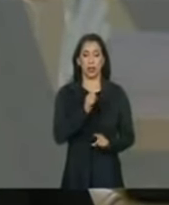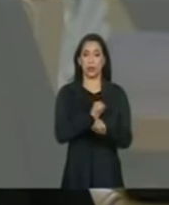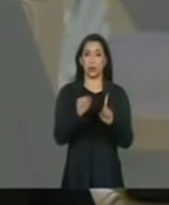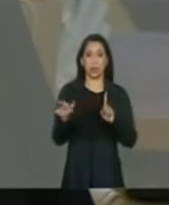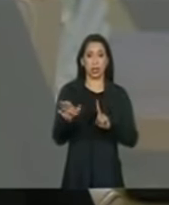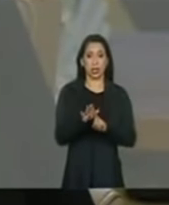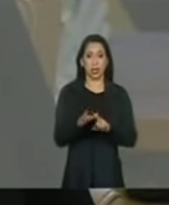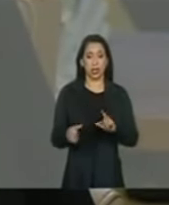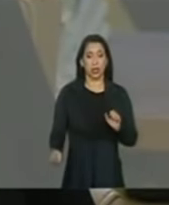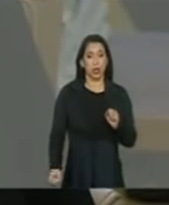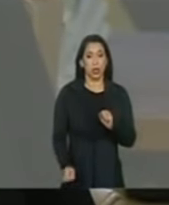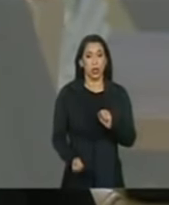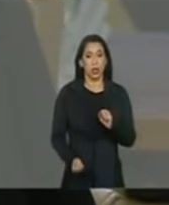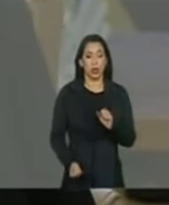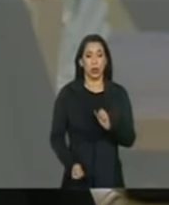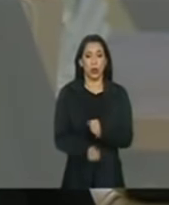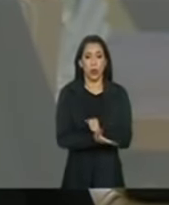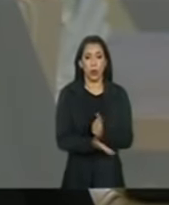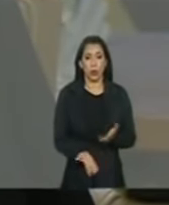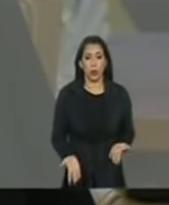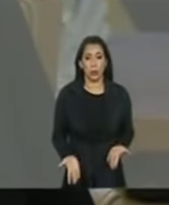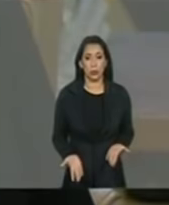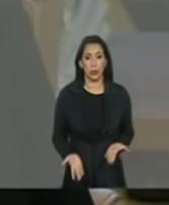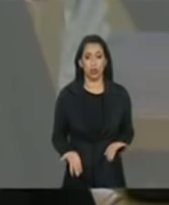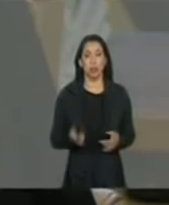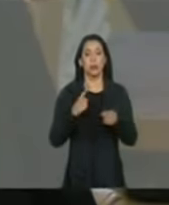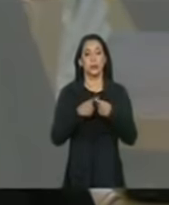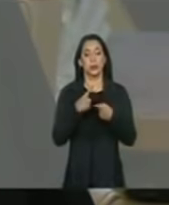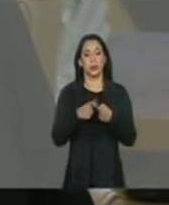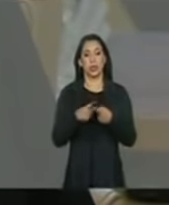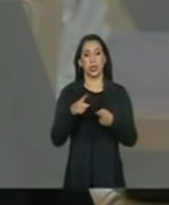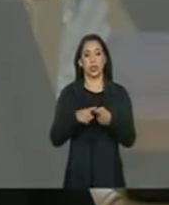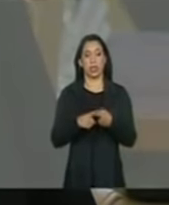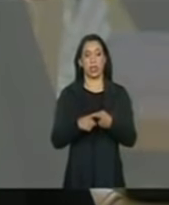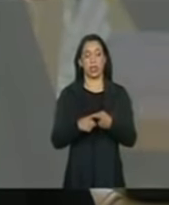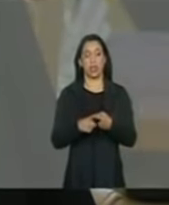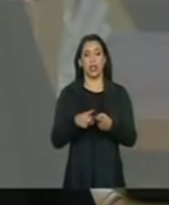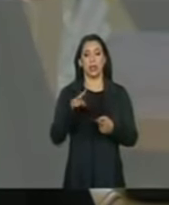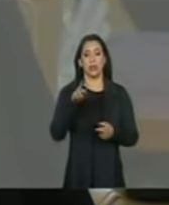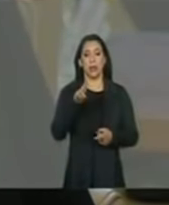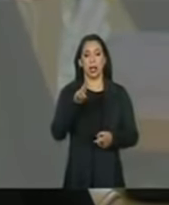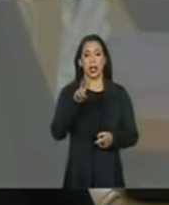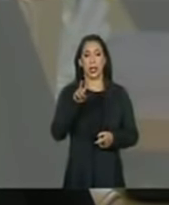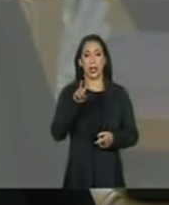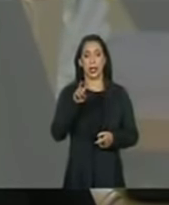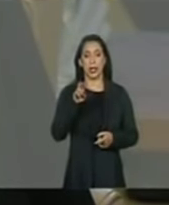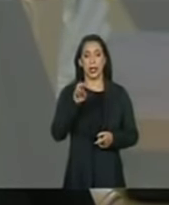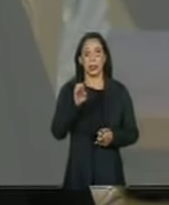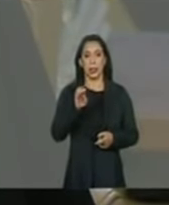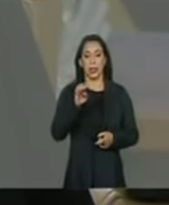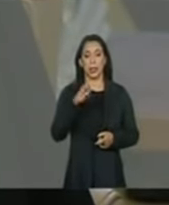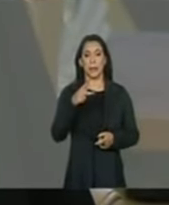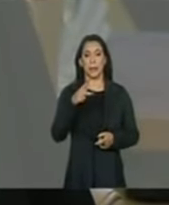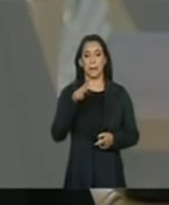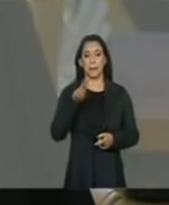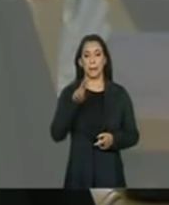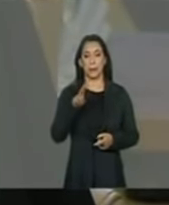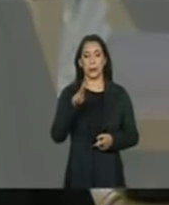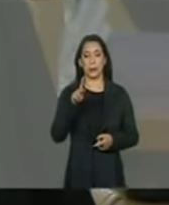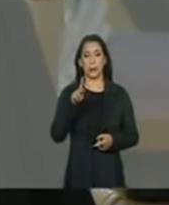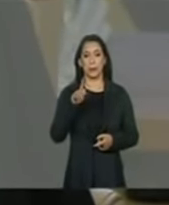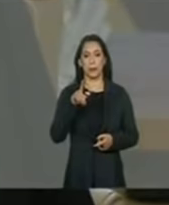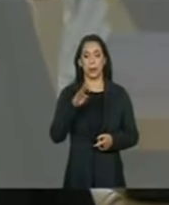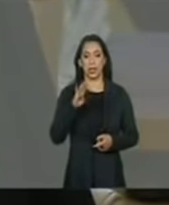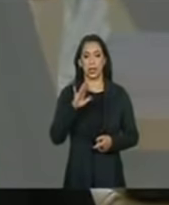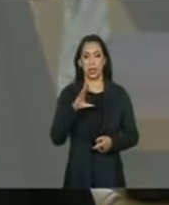numa república as boas leis devem ser conjugadas com os bons costumes de governantes e